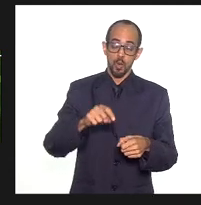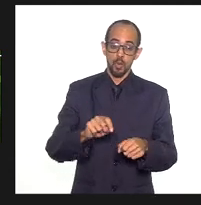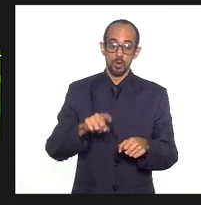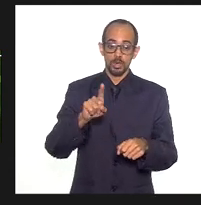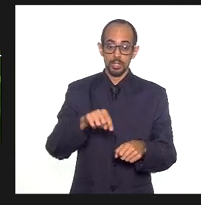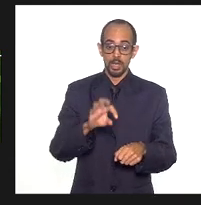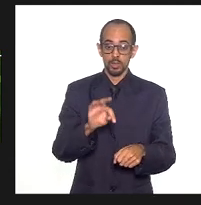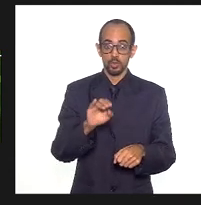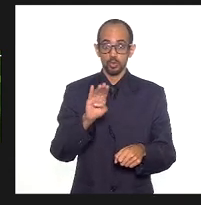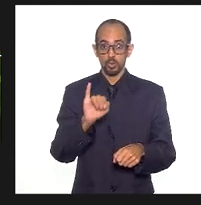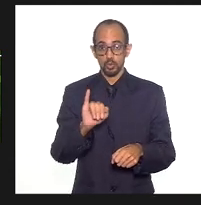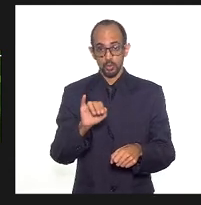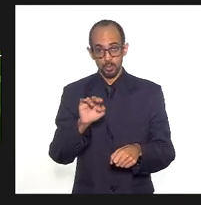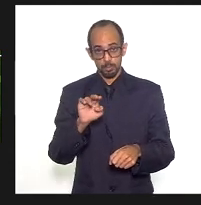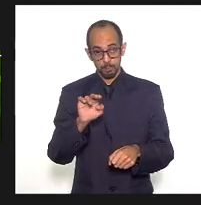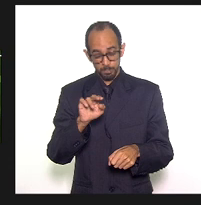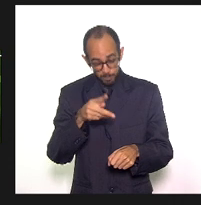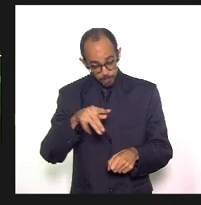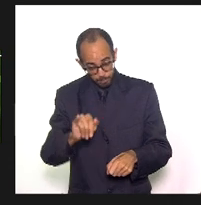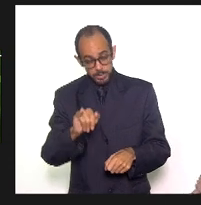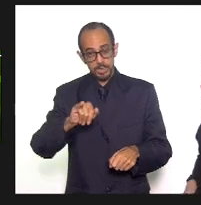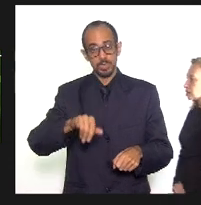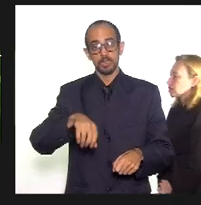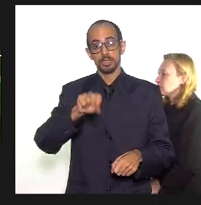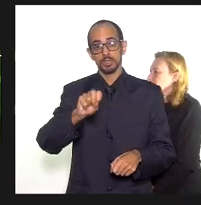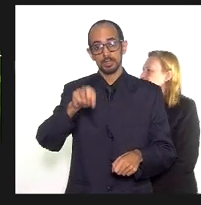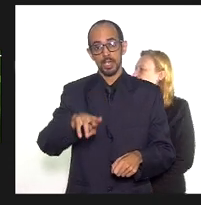e Sernambi,